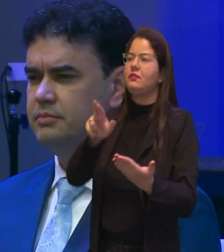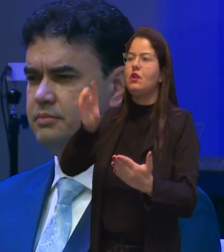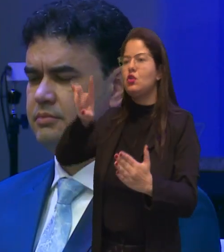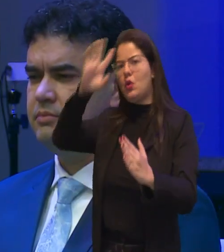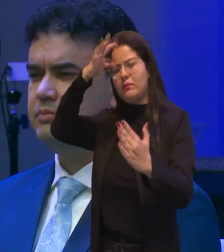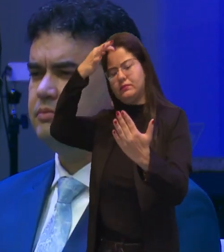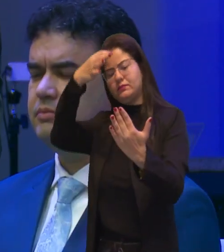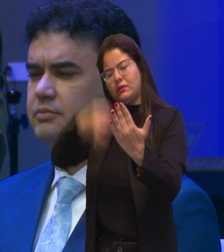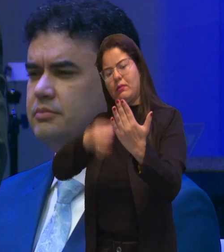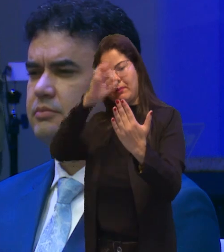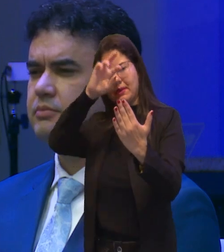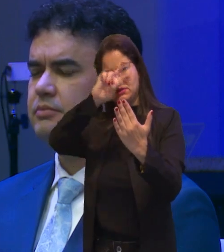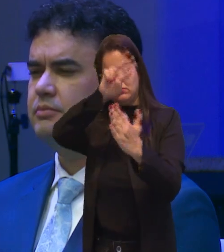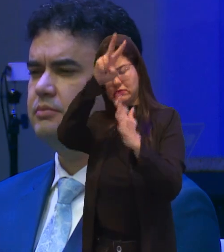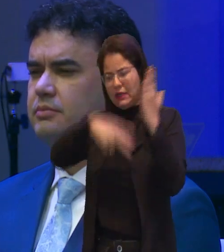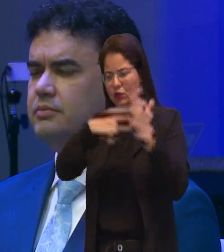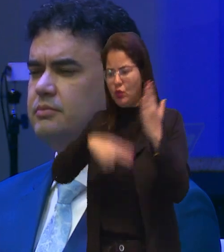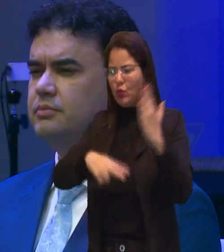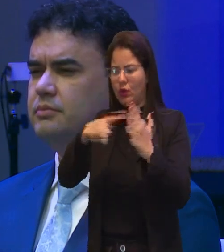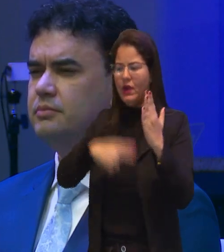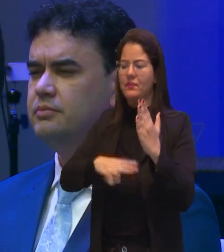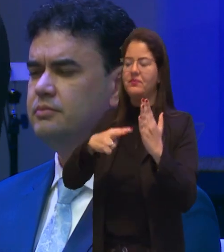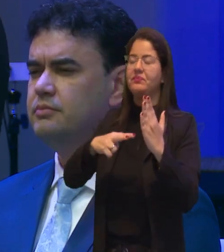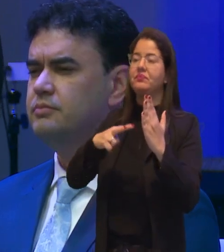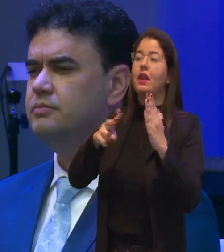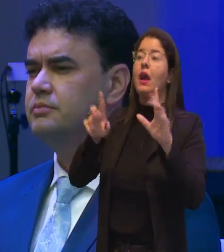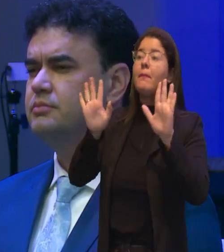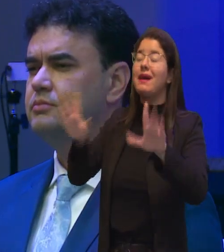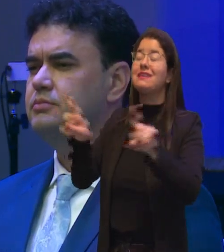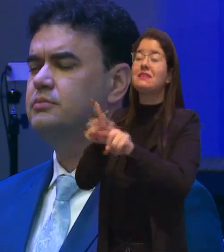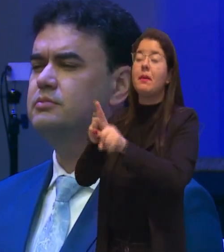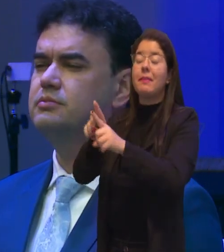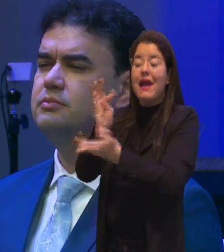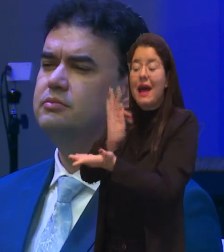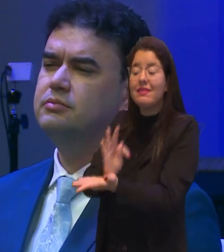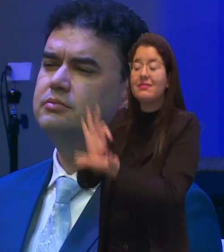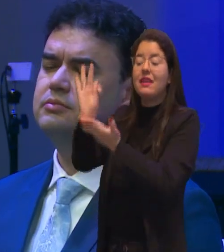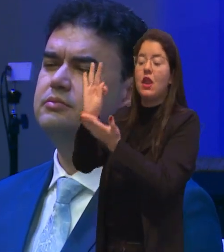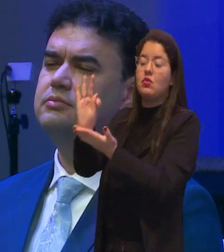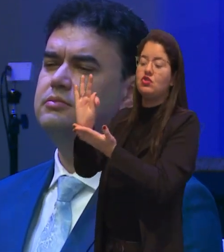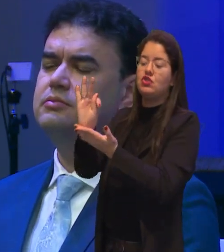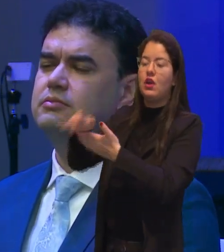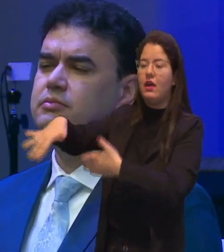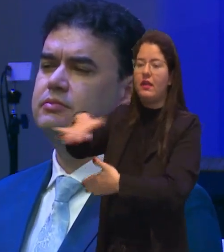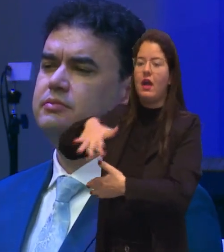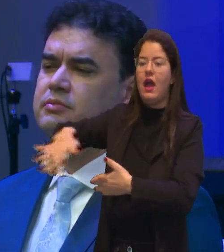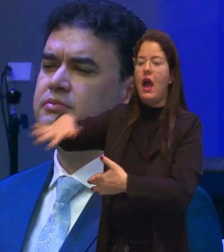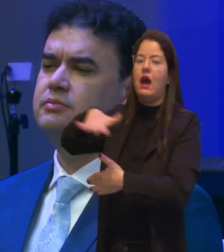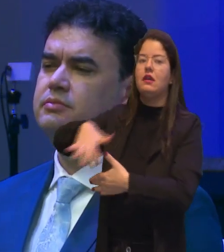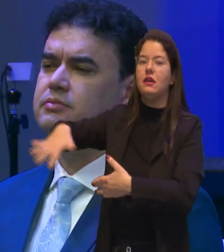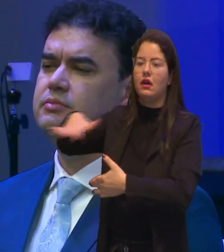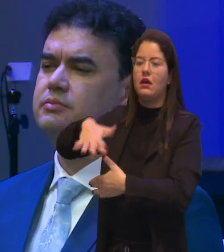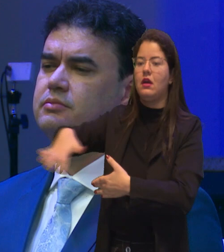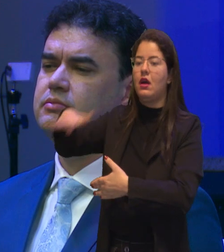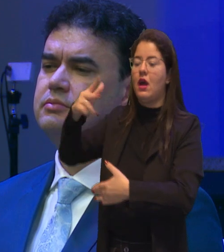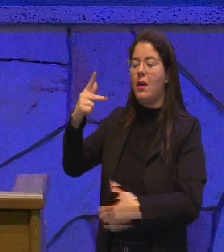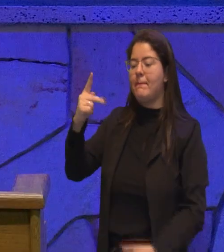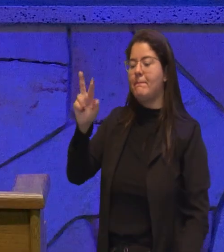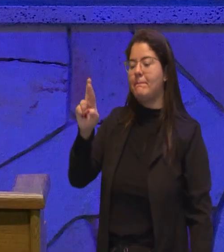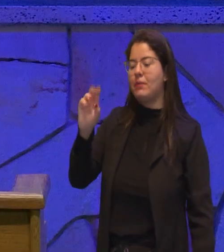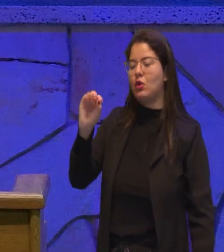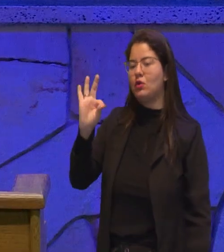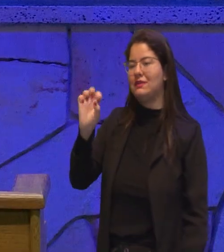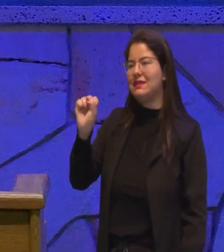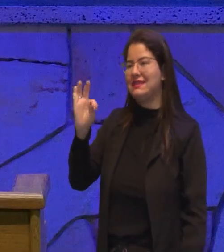de imago Dei, mas da própria teologia que permeia o meio protestante, a importância de Agostinho de